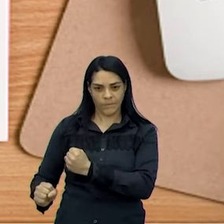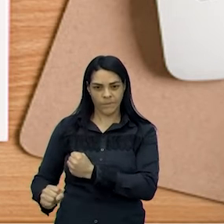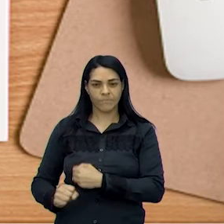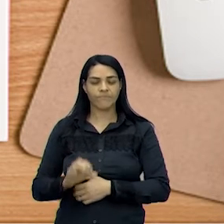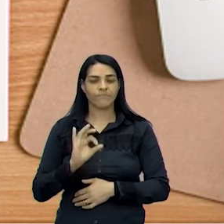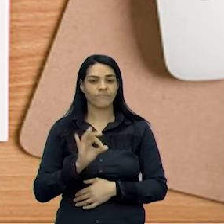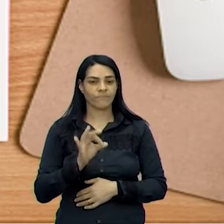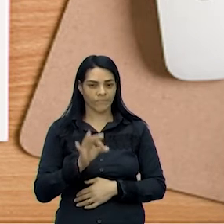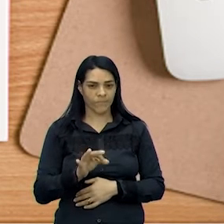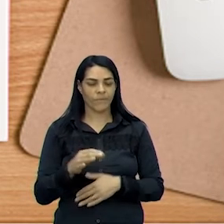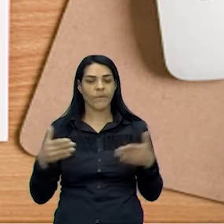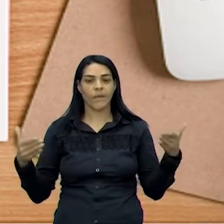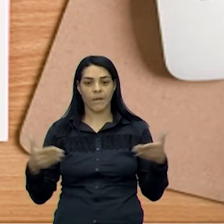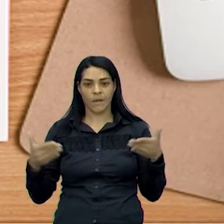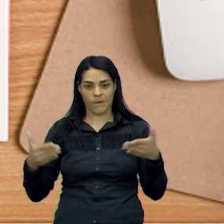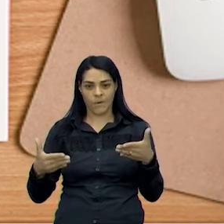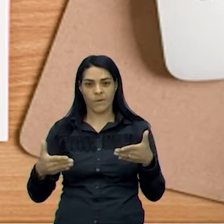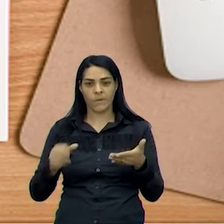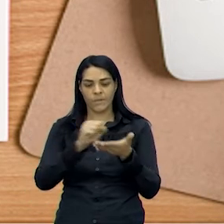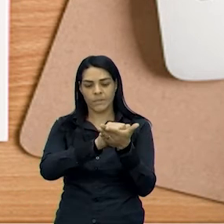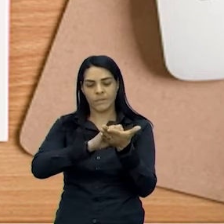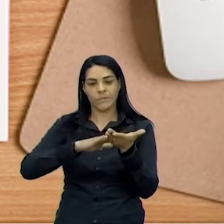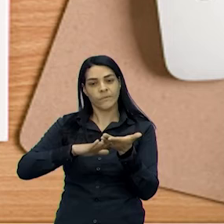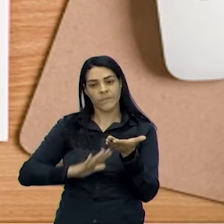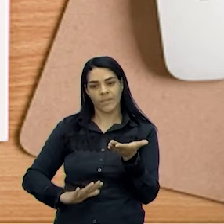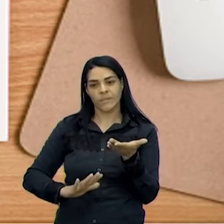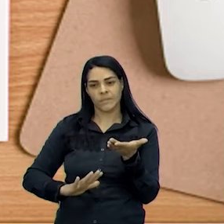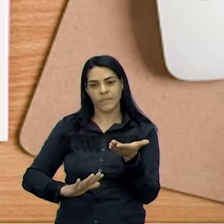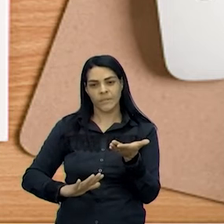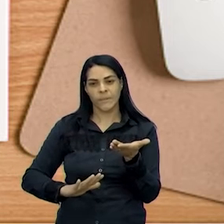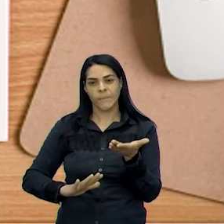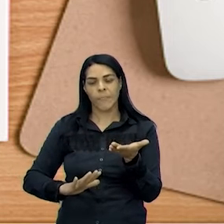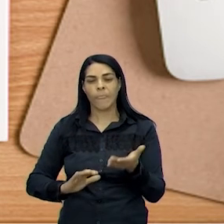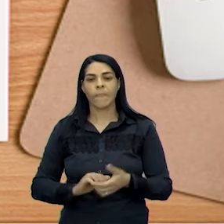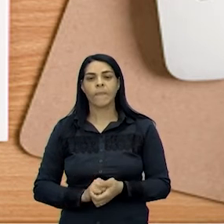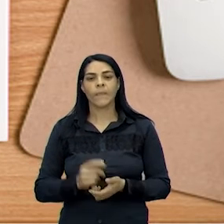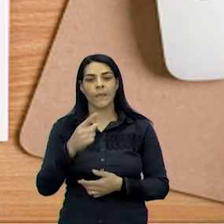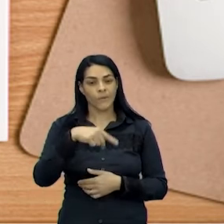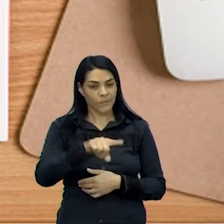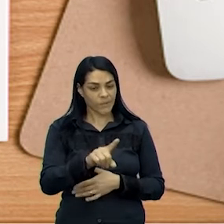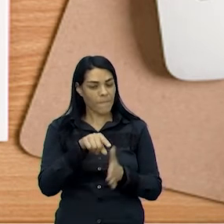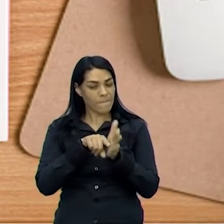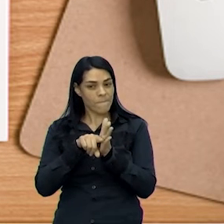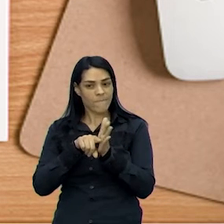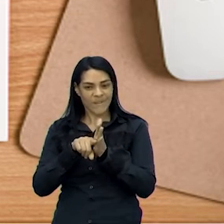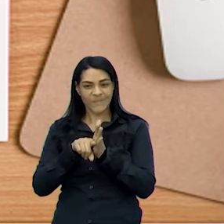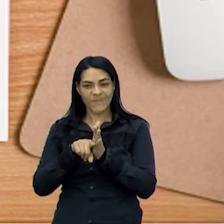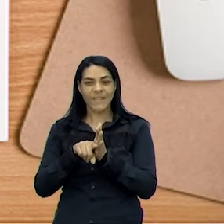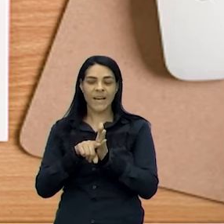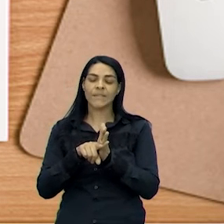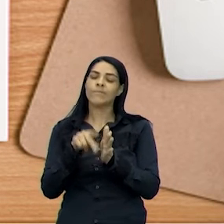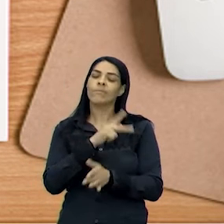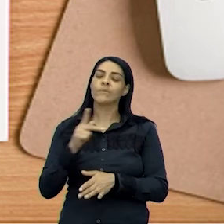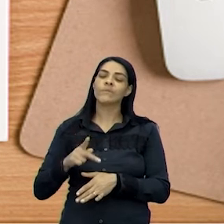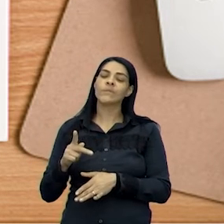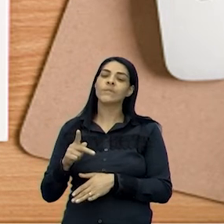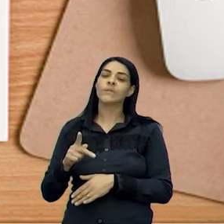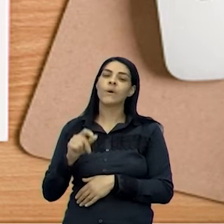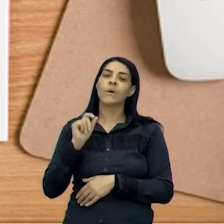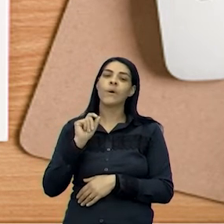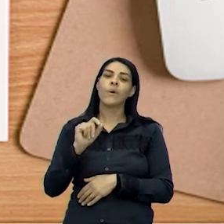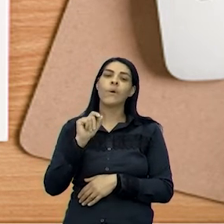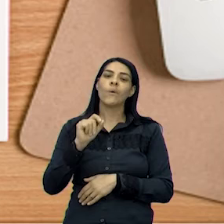pessoal, para a gente falar da nossa atividade, né? Vocês devem estar perguntando, né? Se perguntando, professor, o que é um fórum